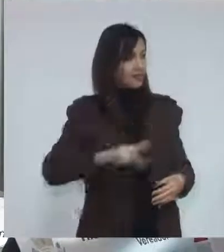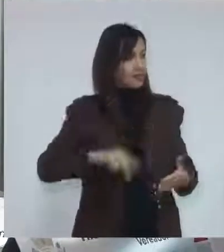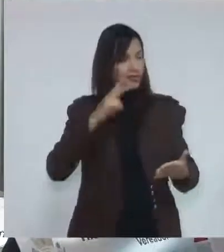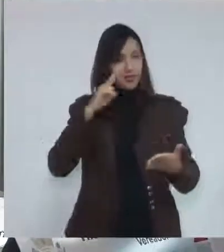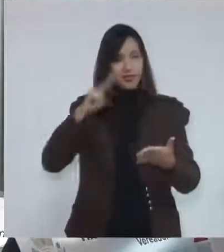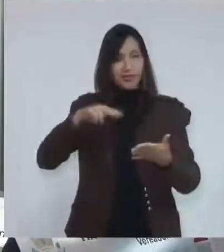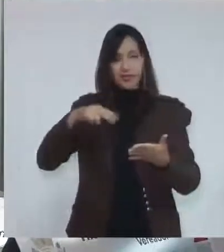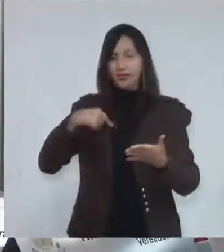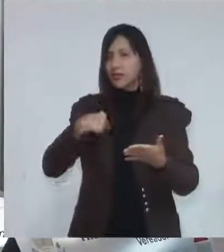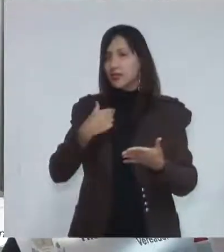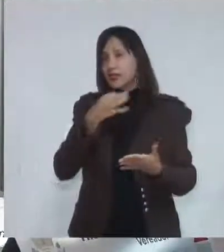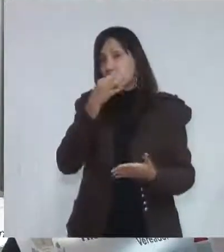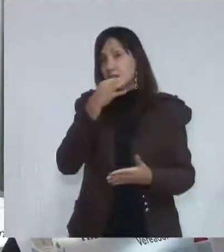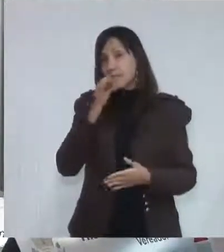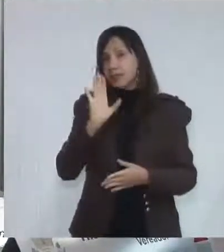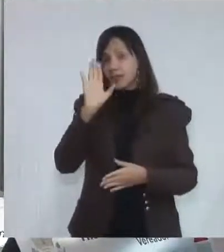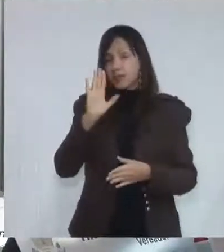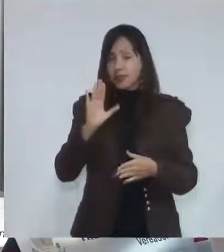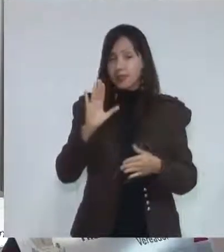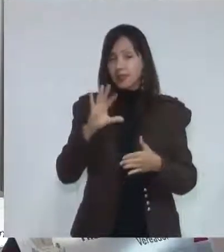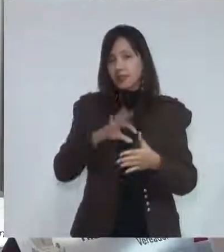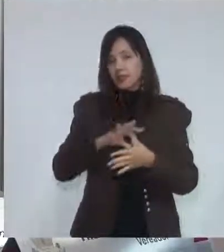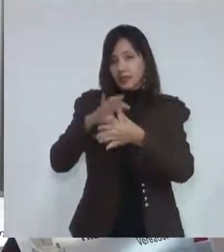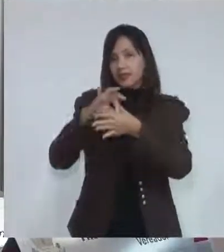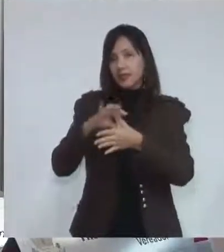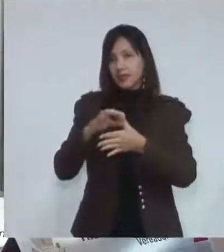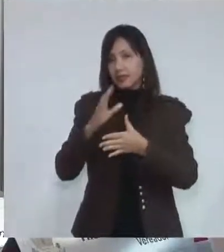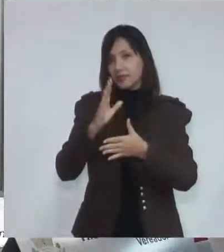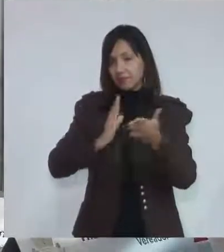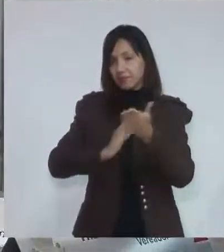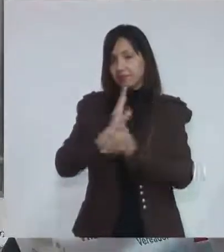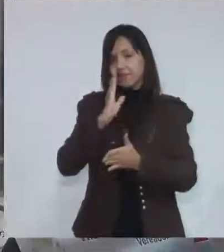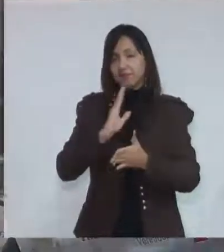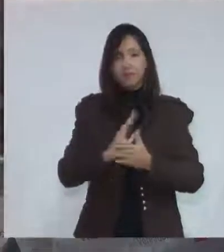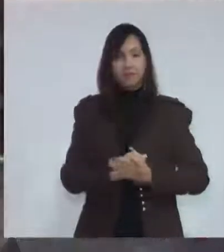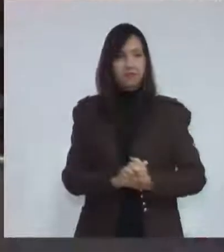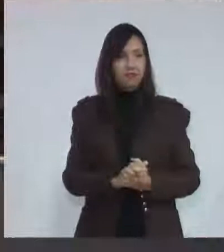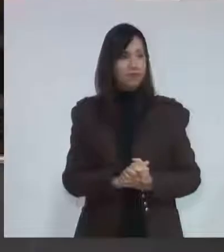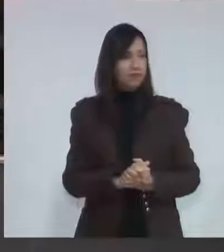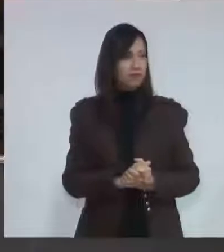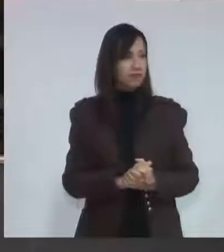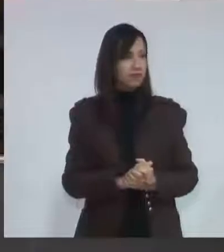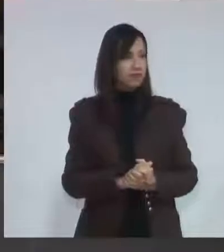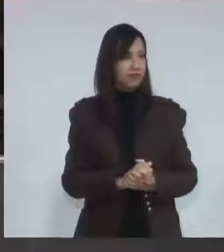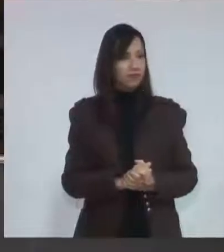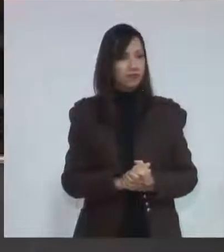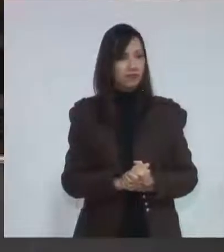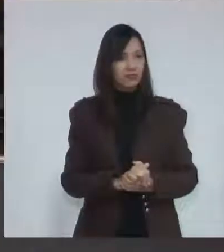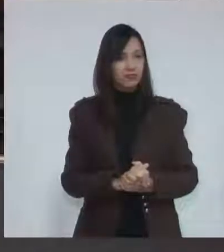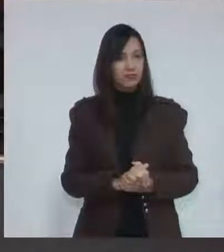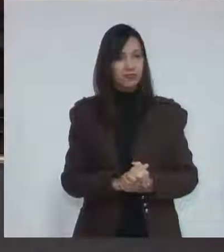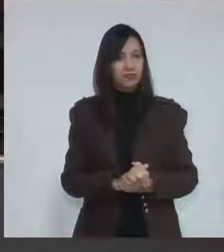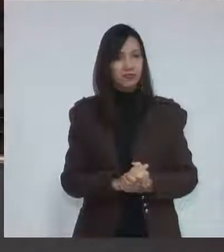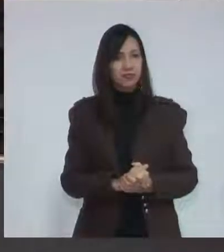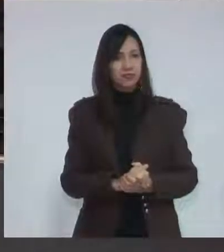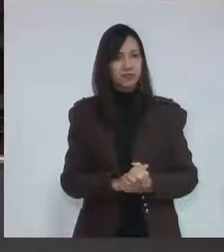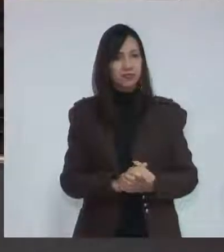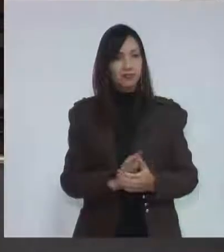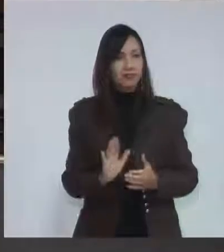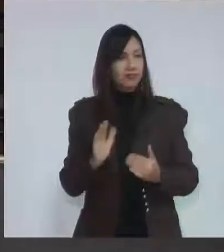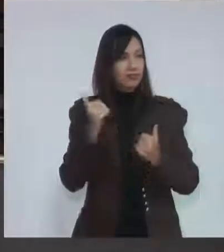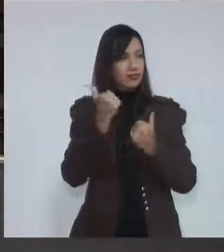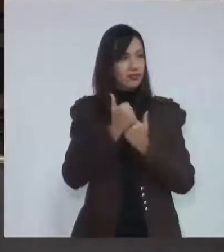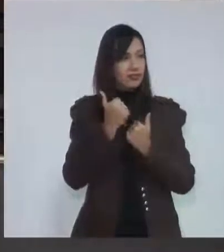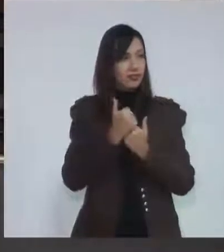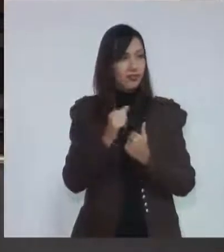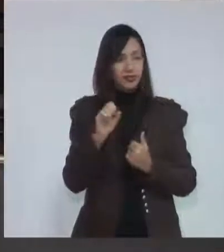minha ponderação e estarei encaminhando favoravelmente. Mais algum vereador quer encaminhar para a liderança? Peço a palavra ao líder Sandro